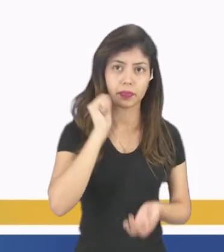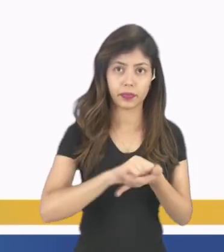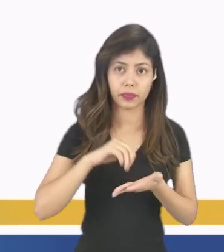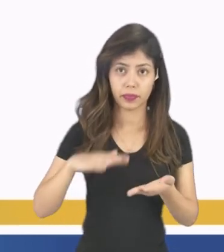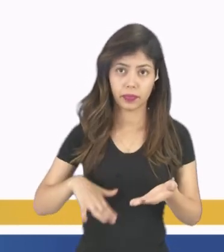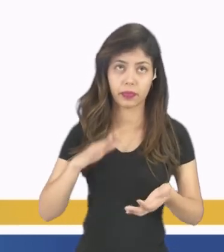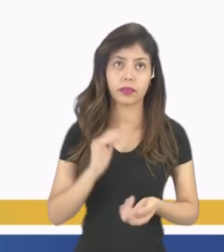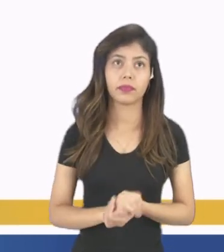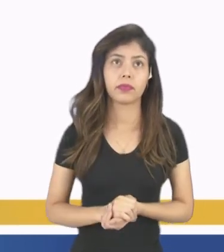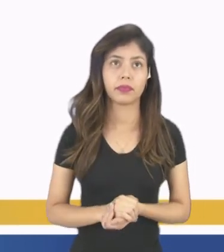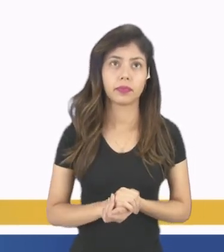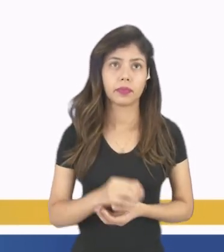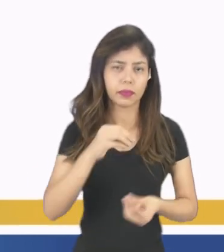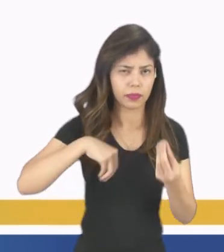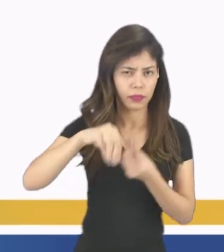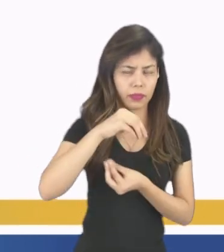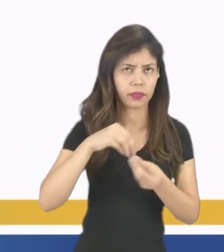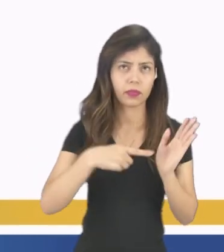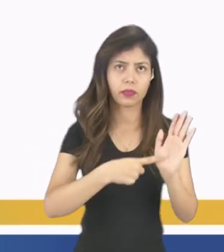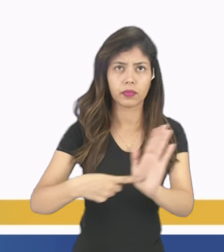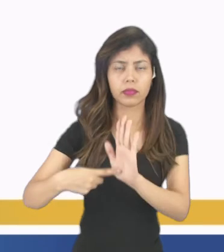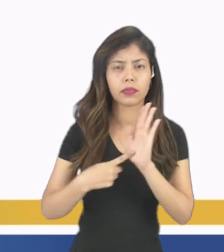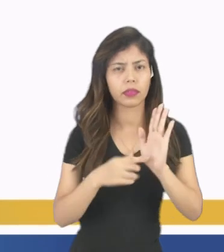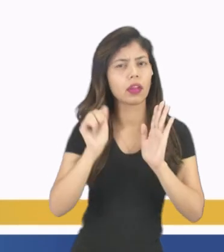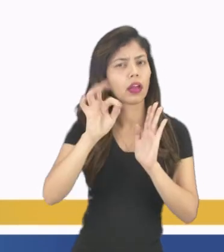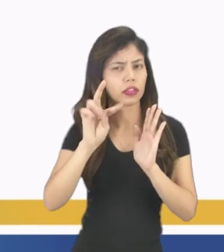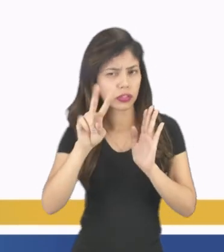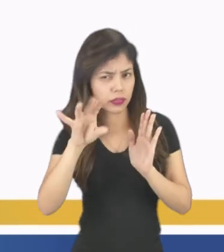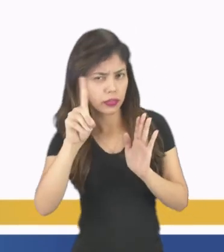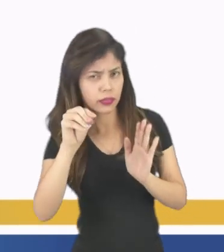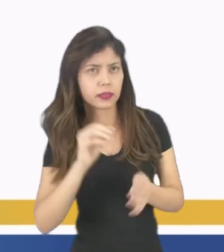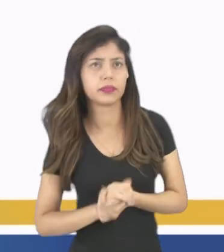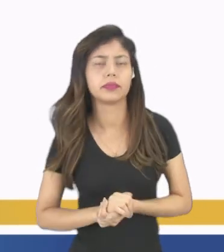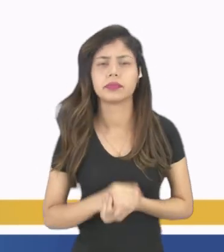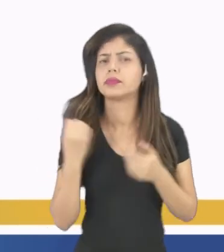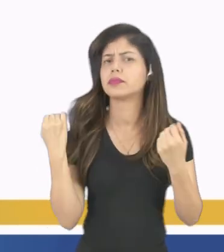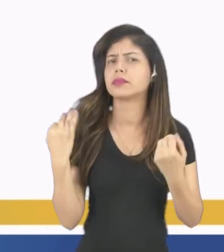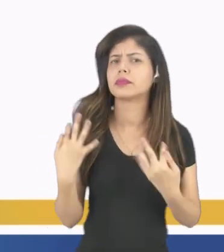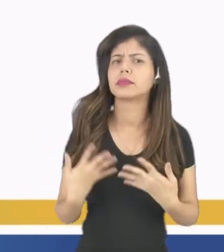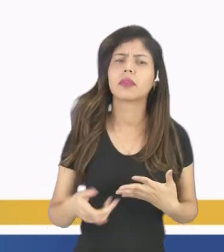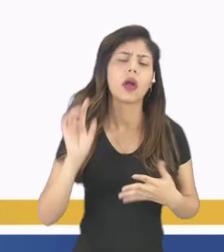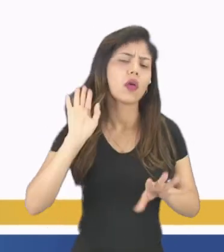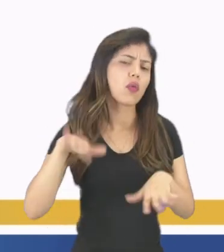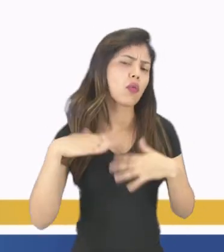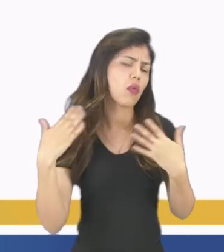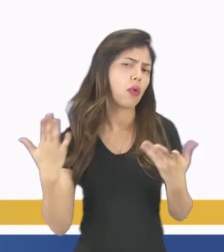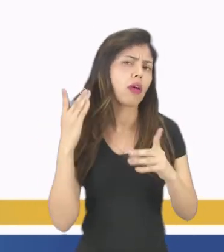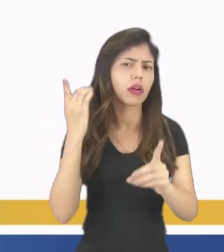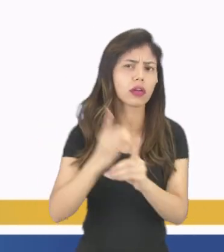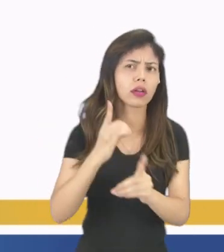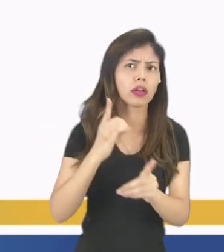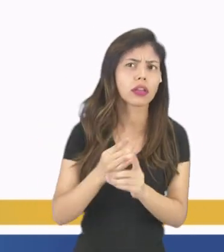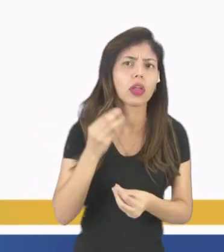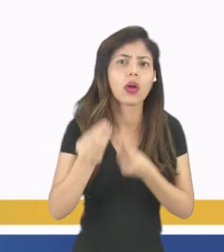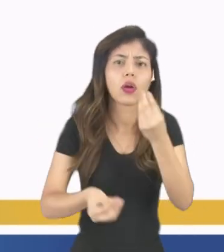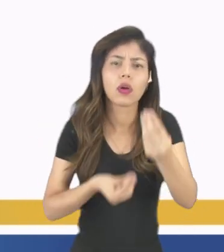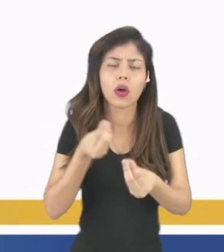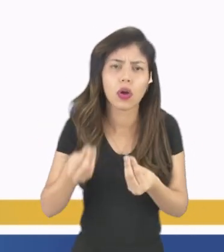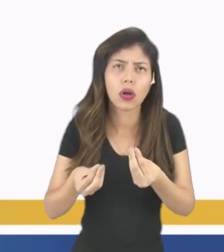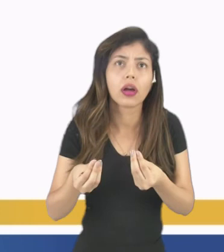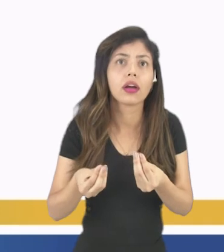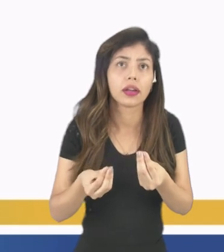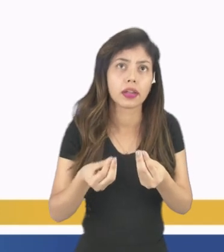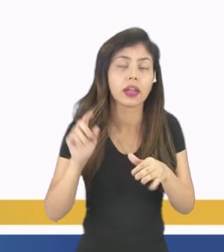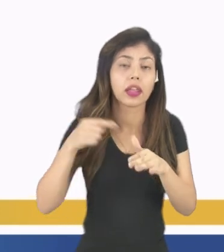exercitando. Em uma reação, o complexo ativado. Então, aqui a gente vai identificar como que o complexo